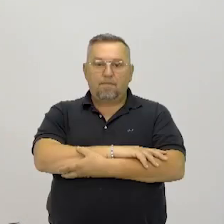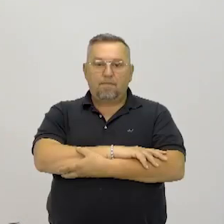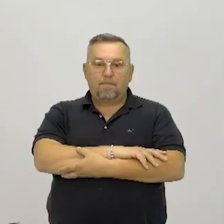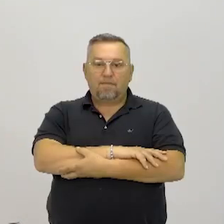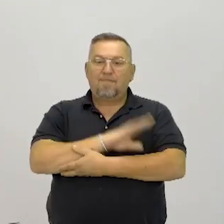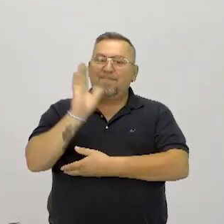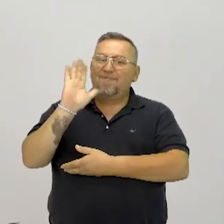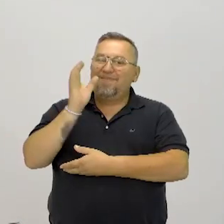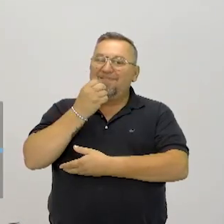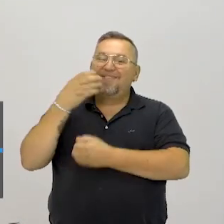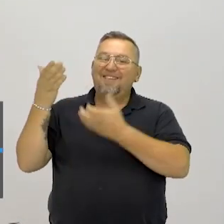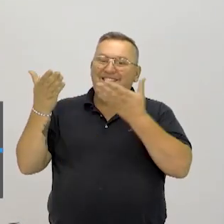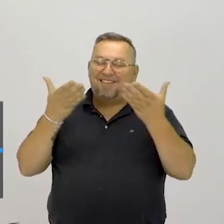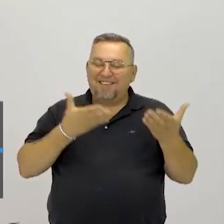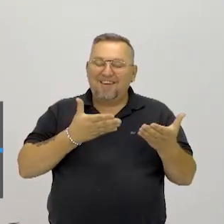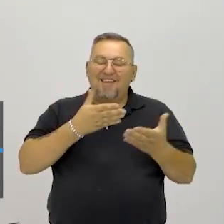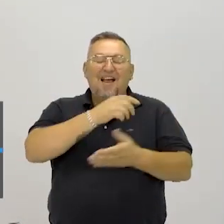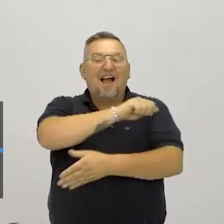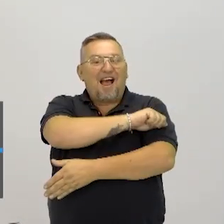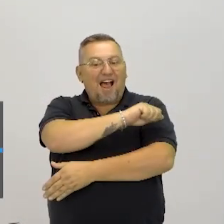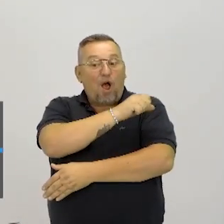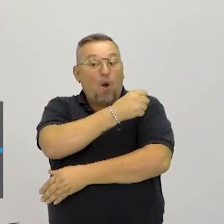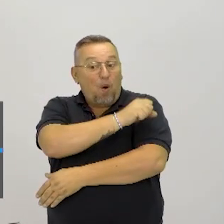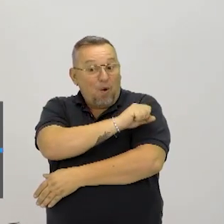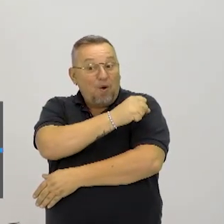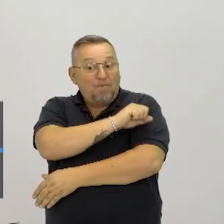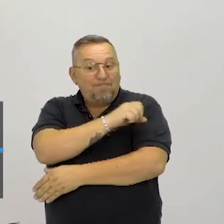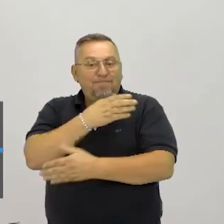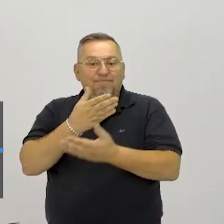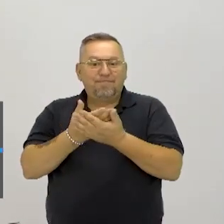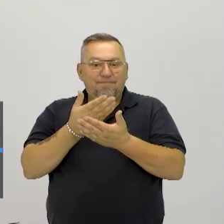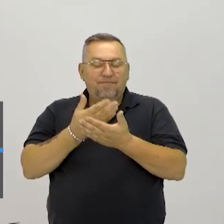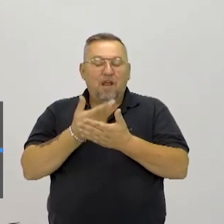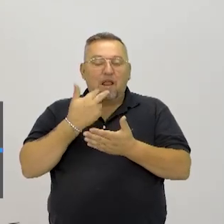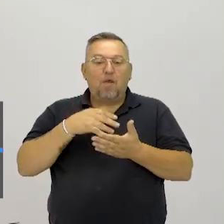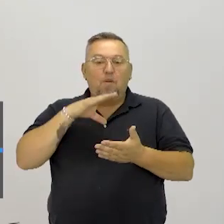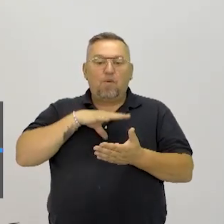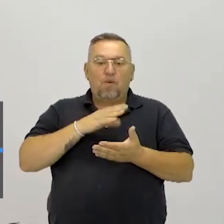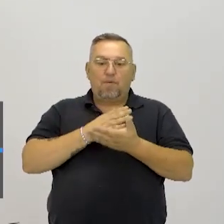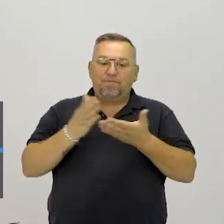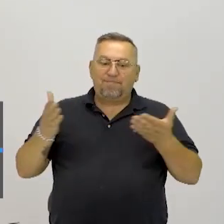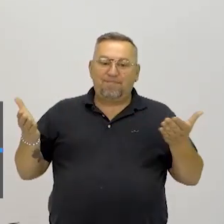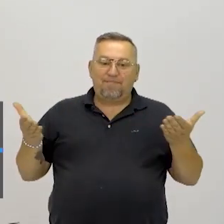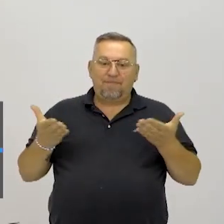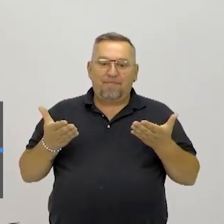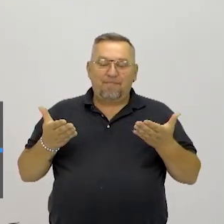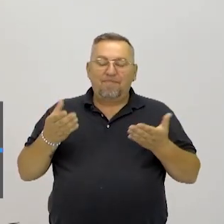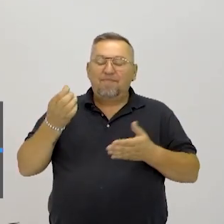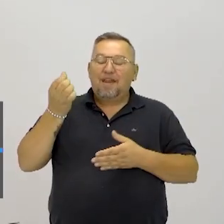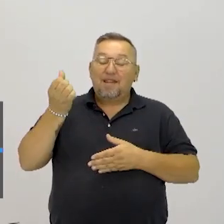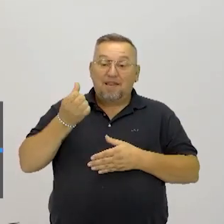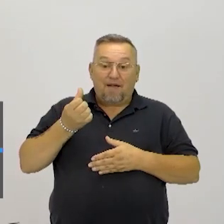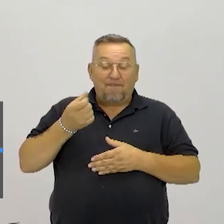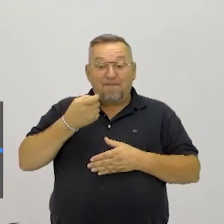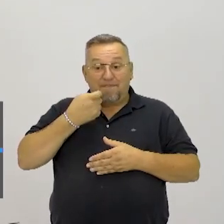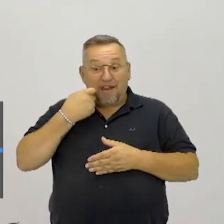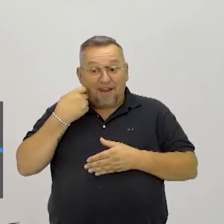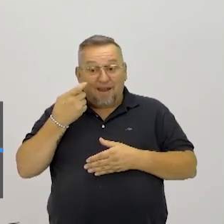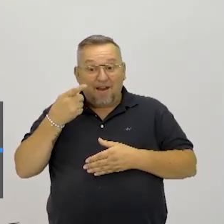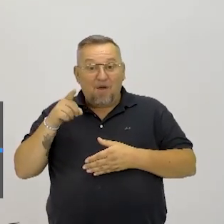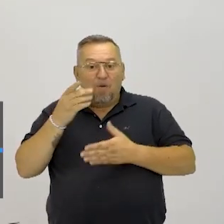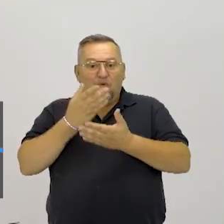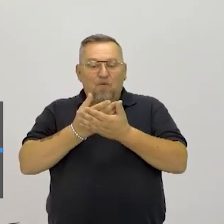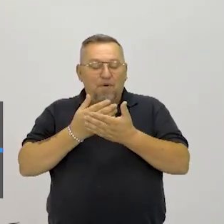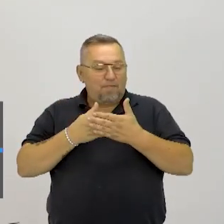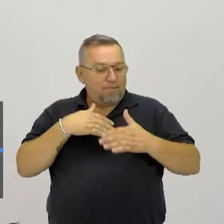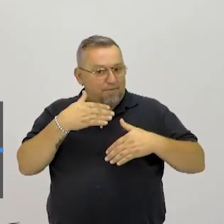Olá, muito bem-vindos, alunos do 8º ano. A nossa aula de língua portuguesa começou agora, né? Hoje, sexta-feira, nossa última aula da